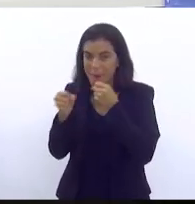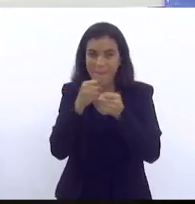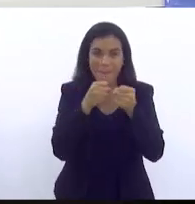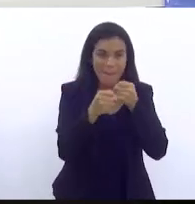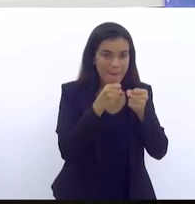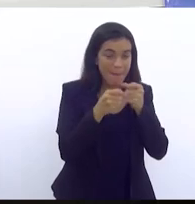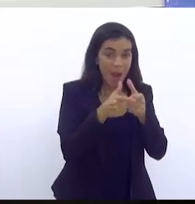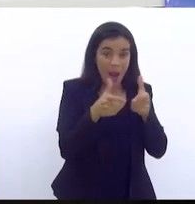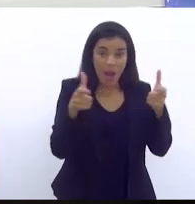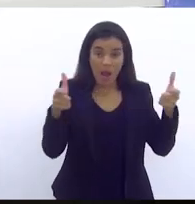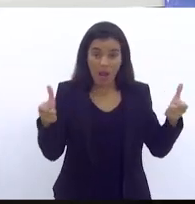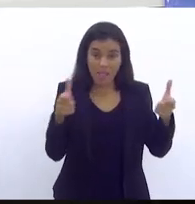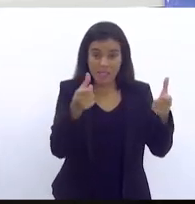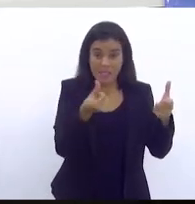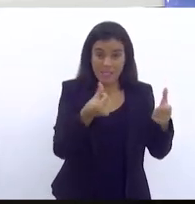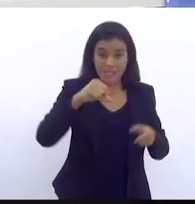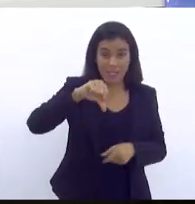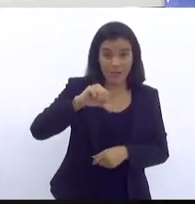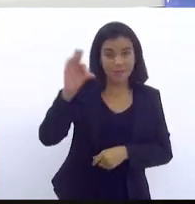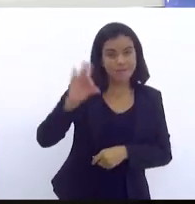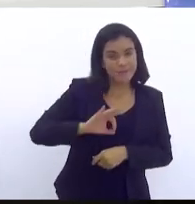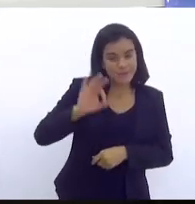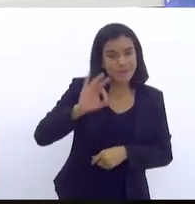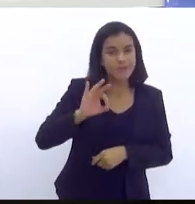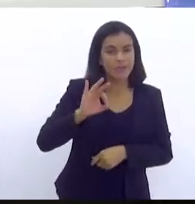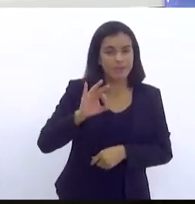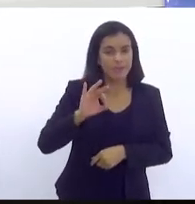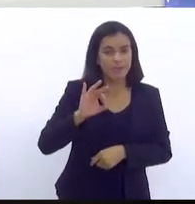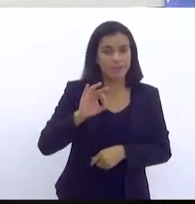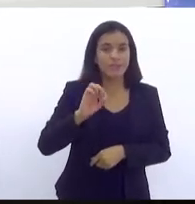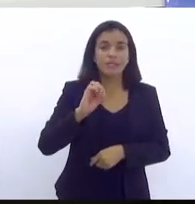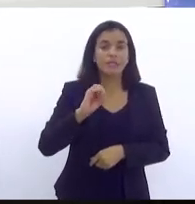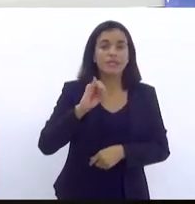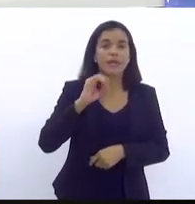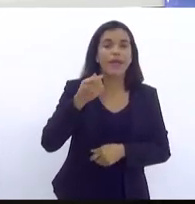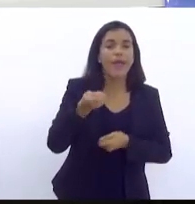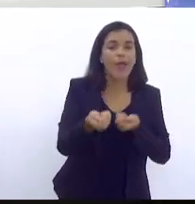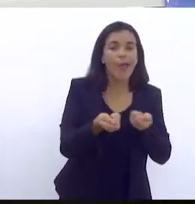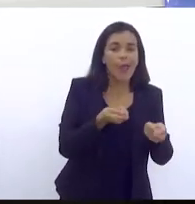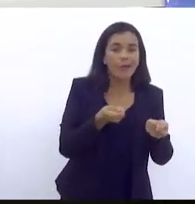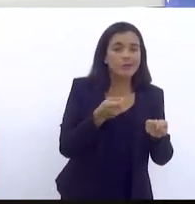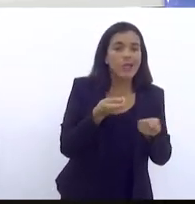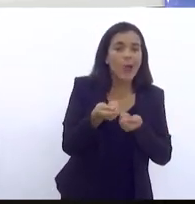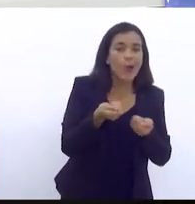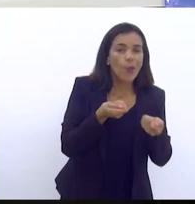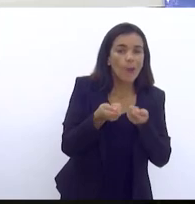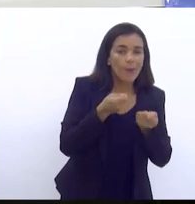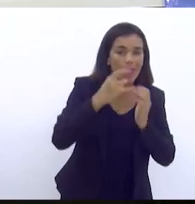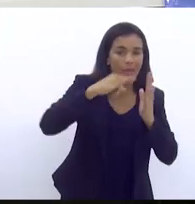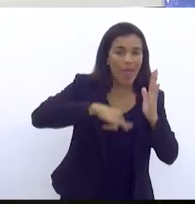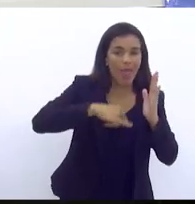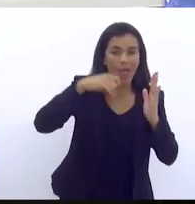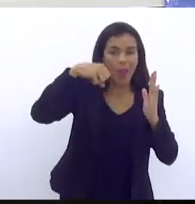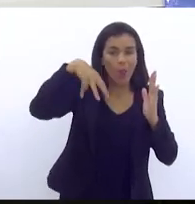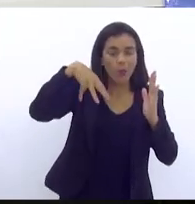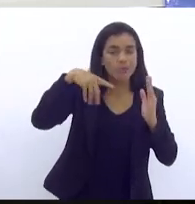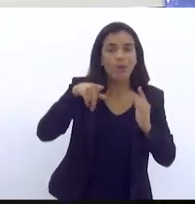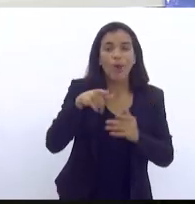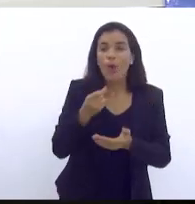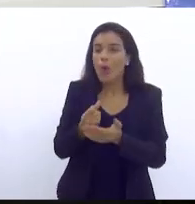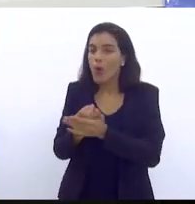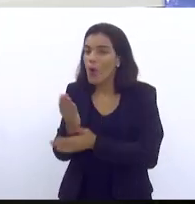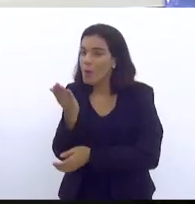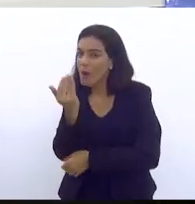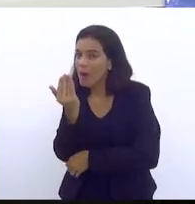grande maioria 69% que se ppam na conta de luz que Que Elas compram alimento quer